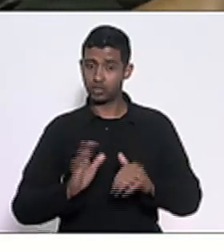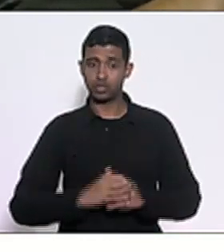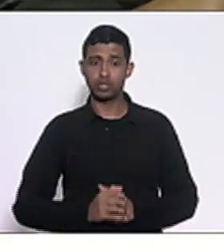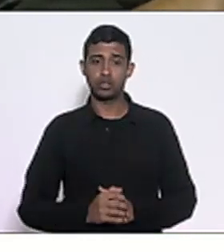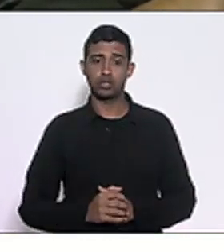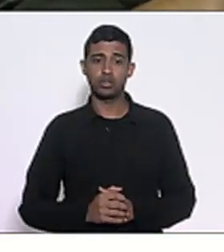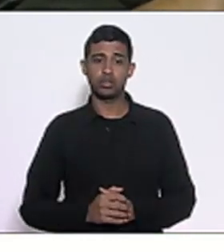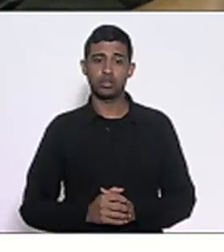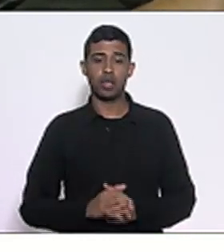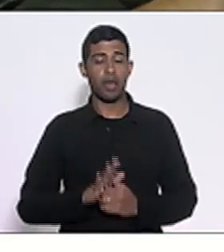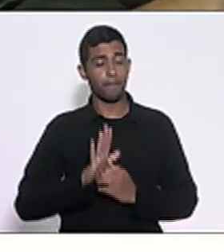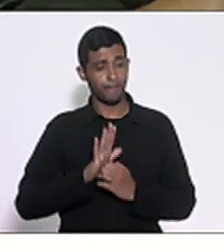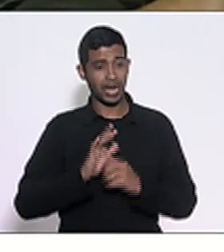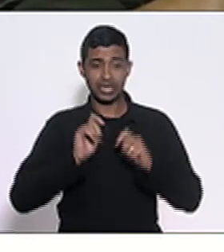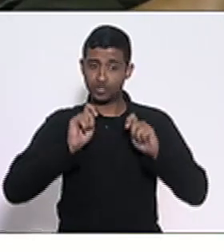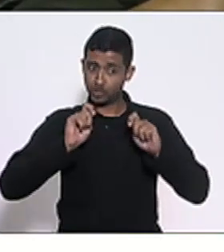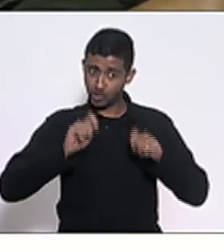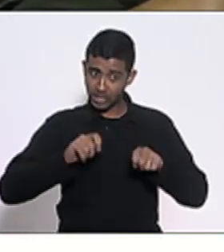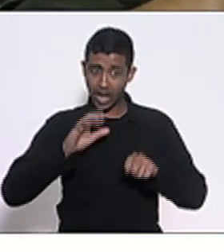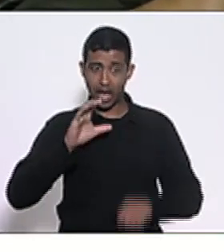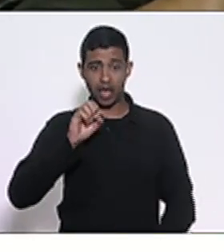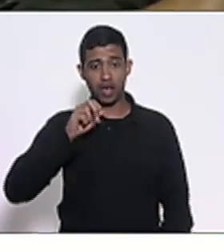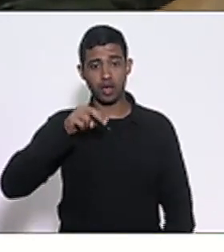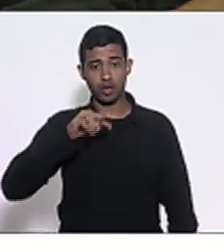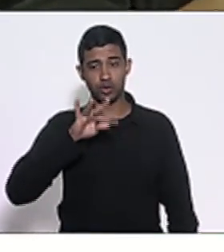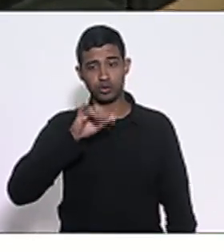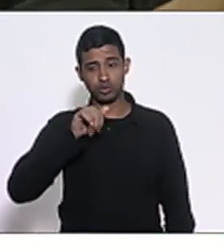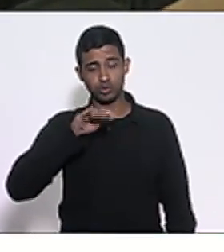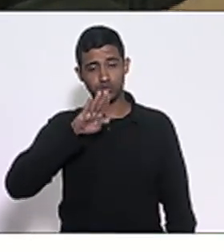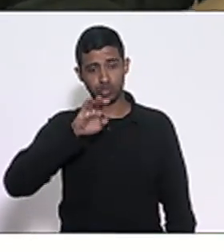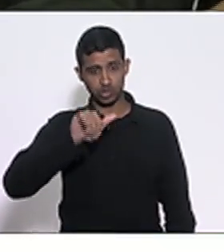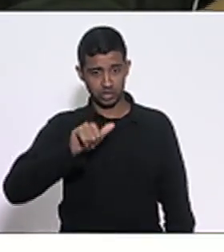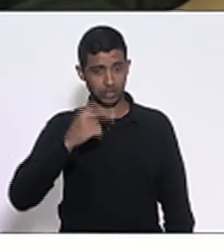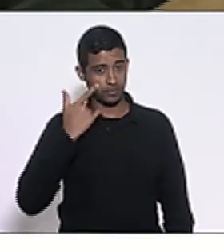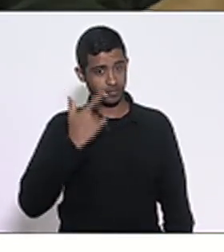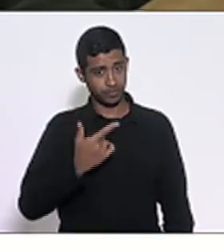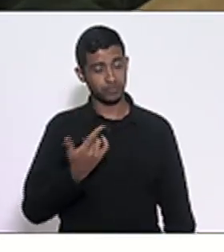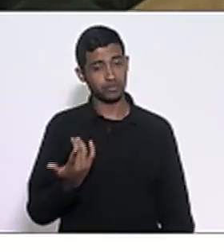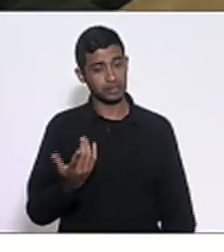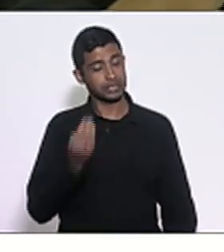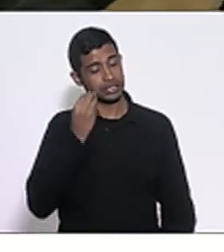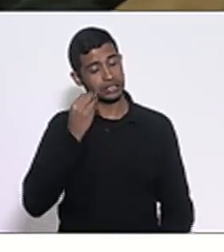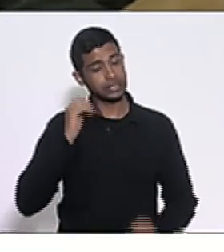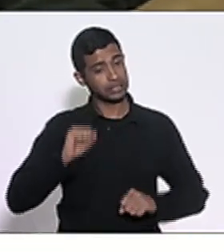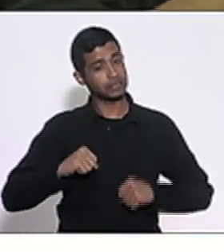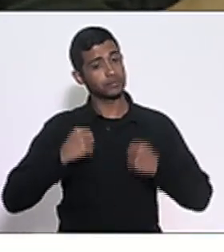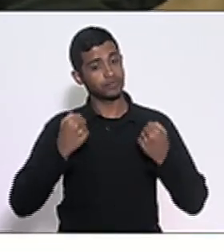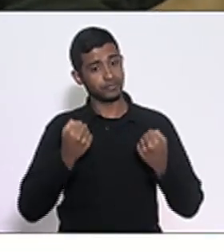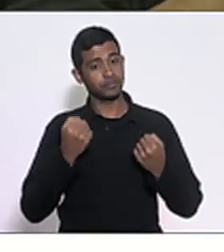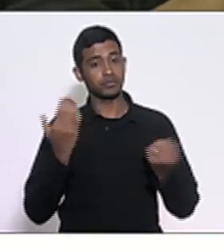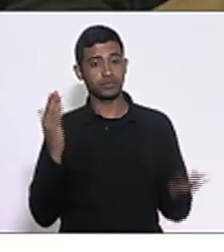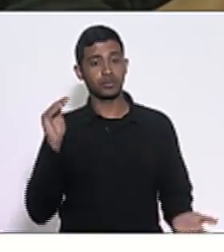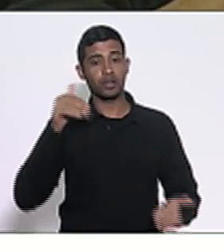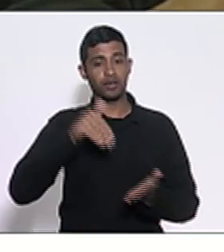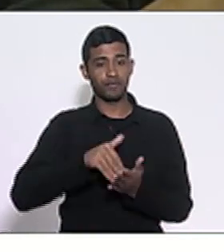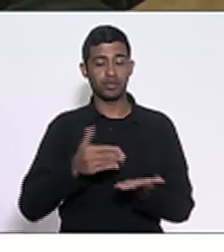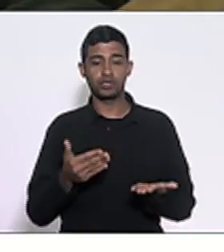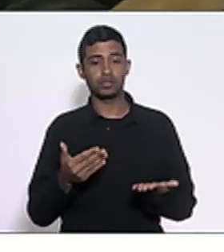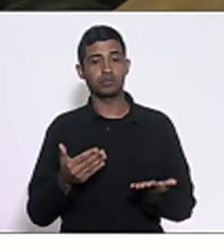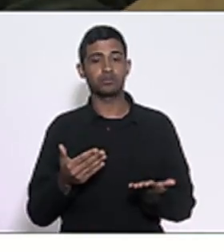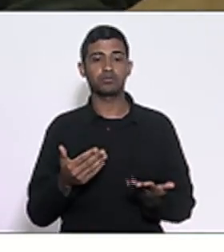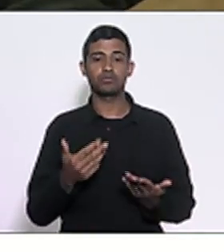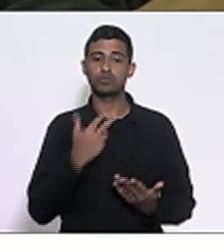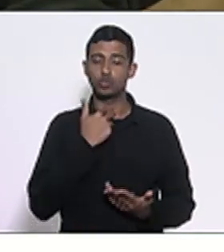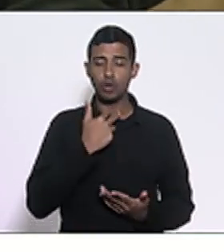um passo para ter alguma contingência enquanto se toma fôlego. E, para finalizar, não adianta